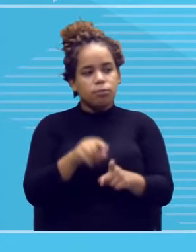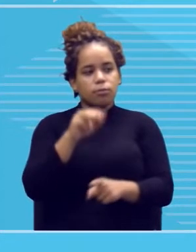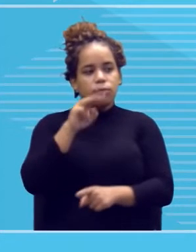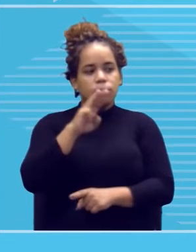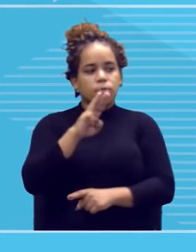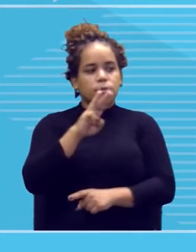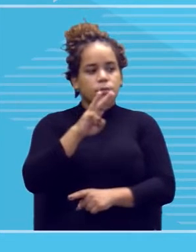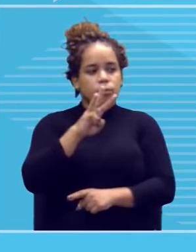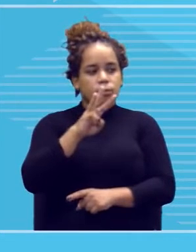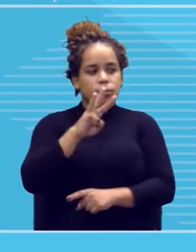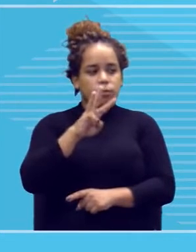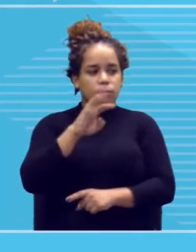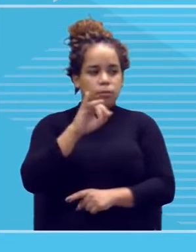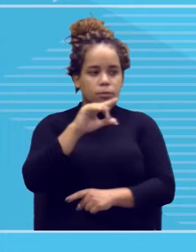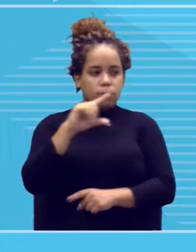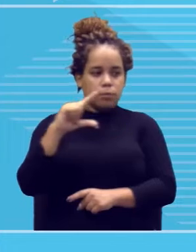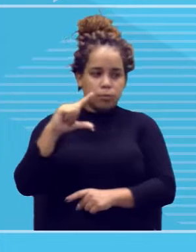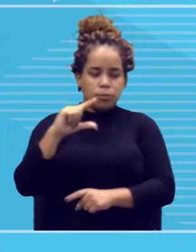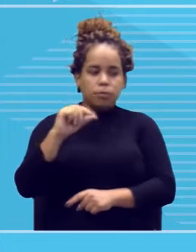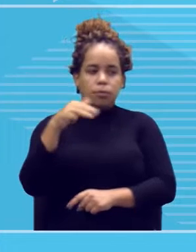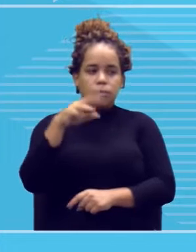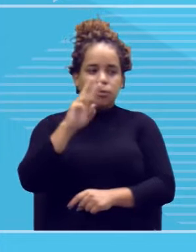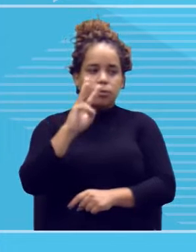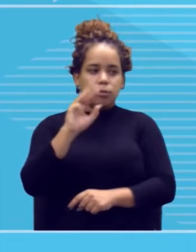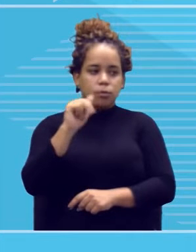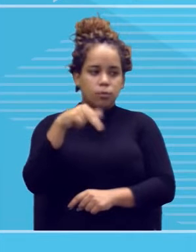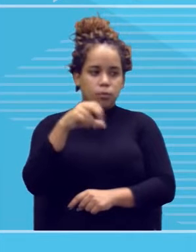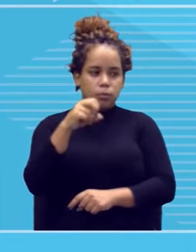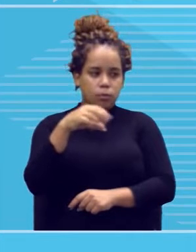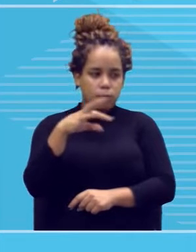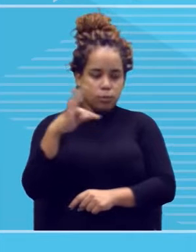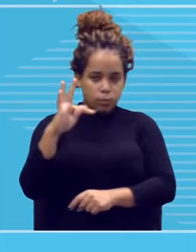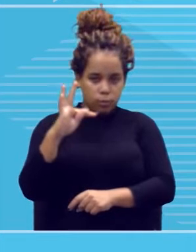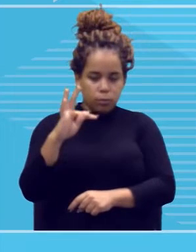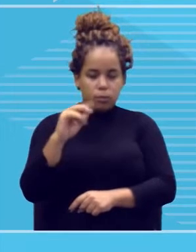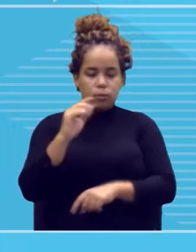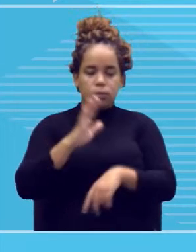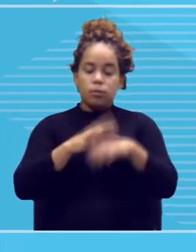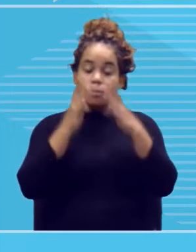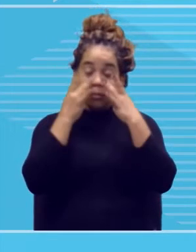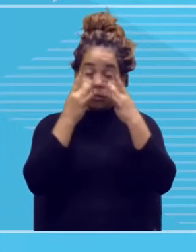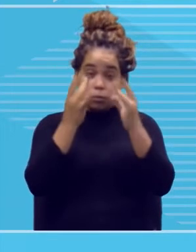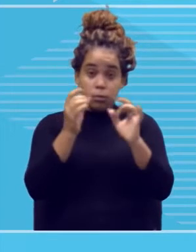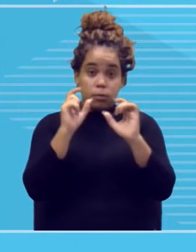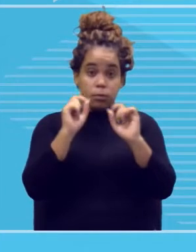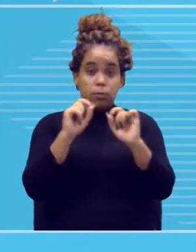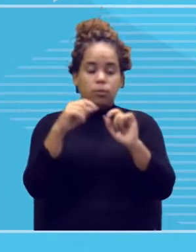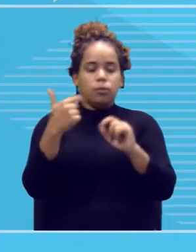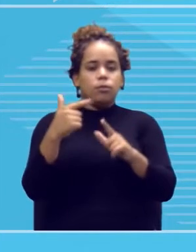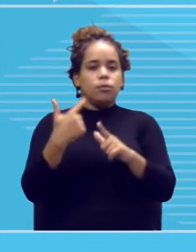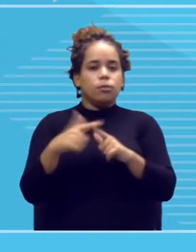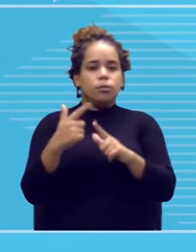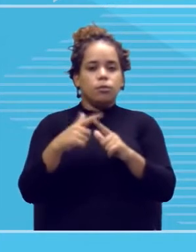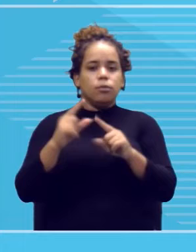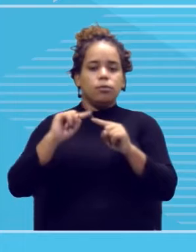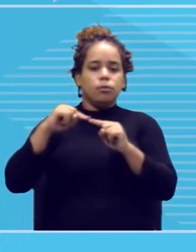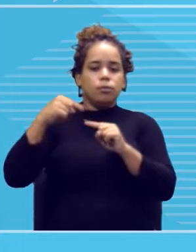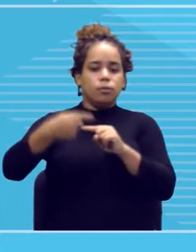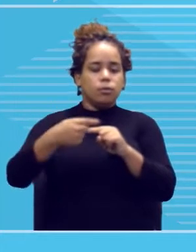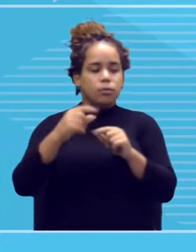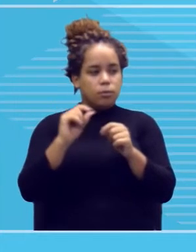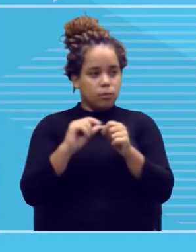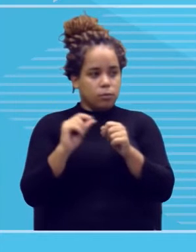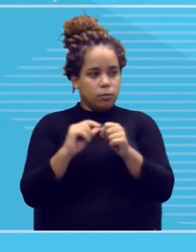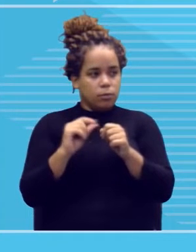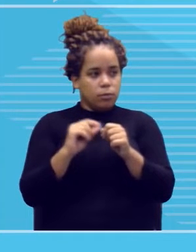muda é o World beleza gente então fica atento aí para não ter nenhum problema depois quando estiver